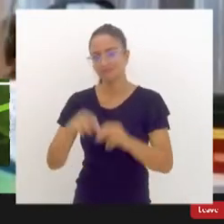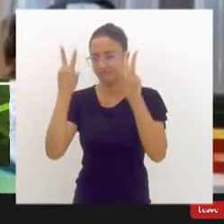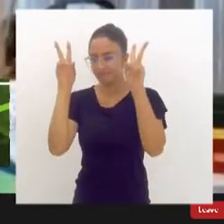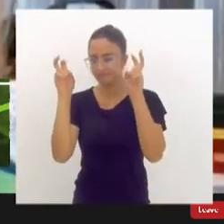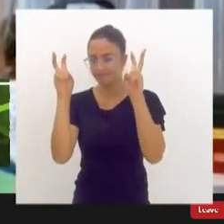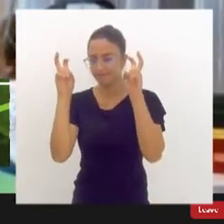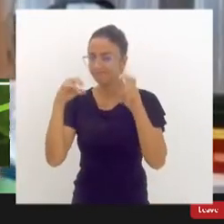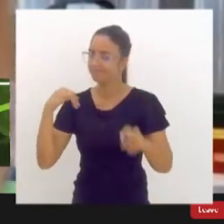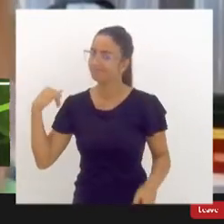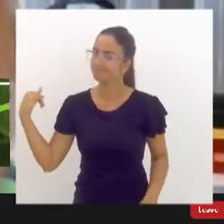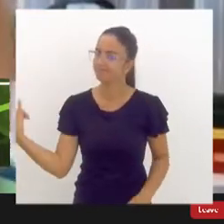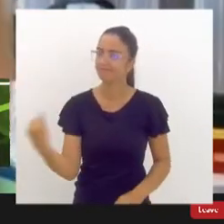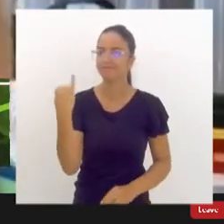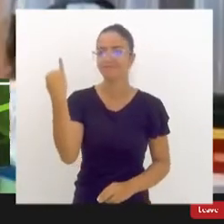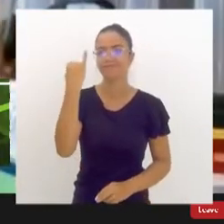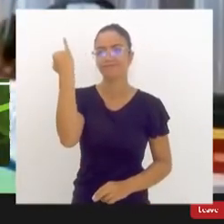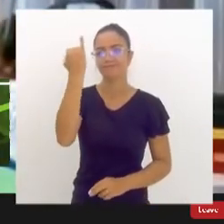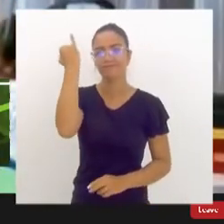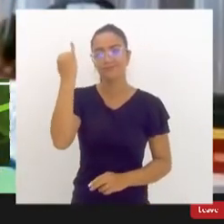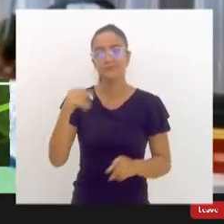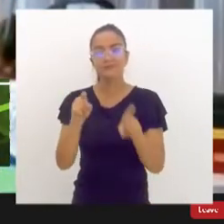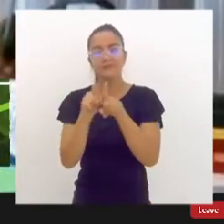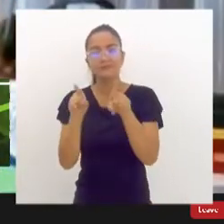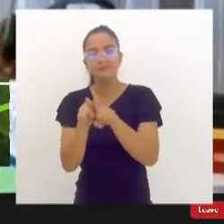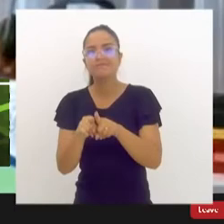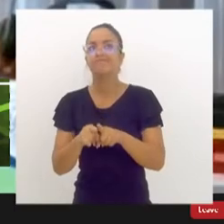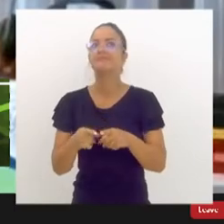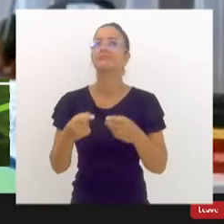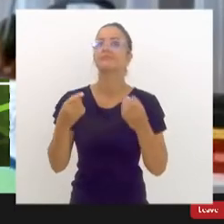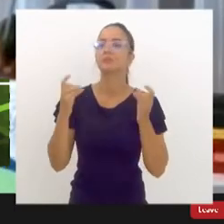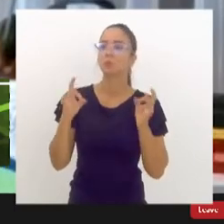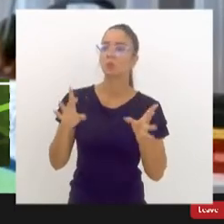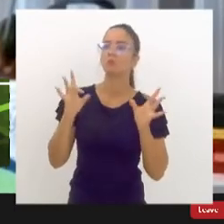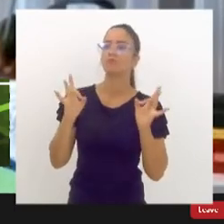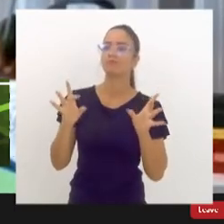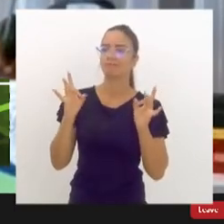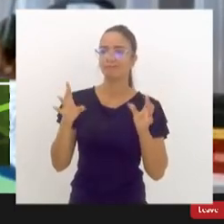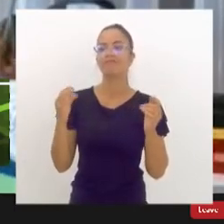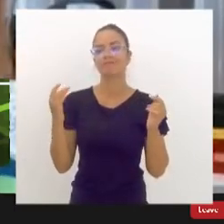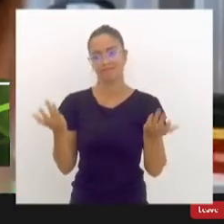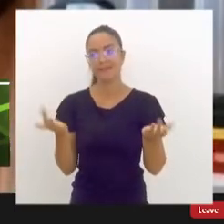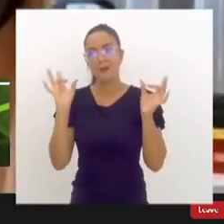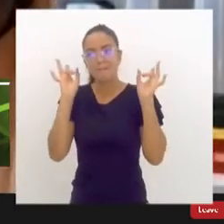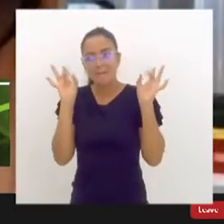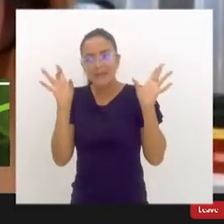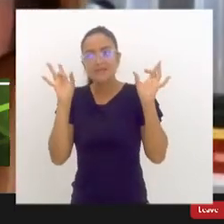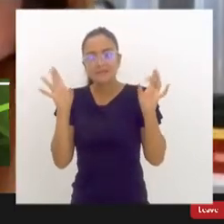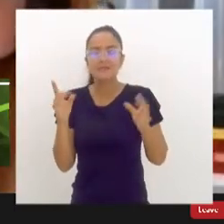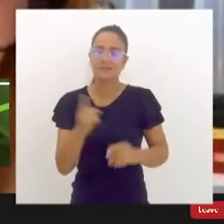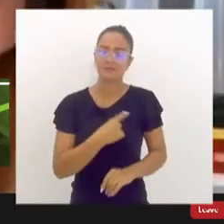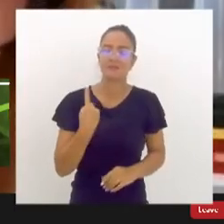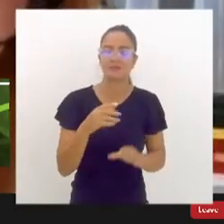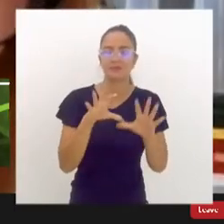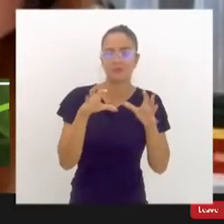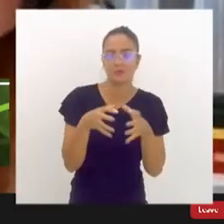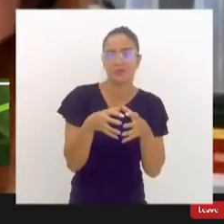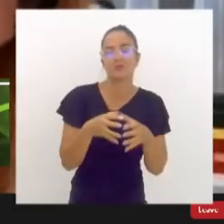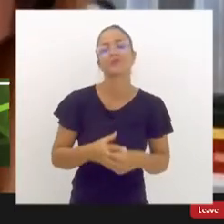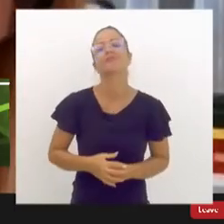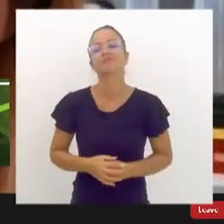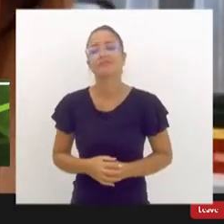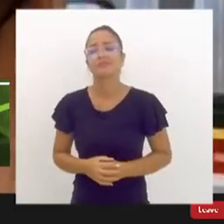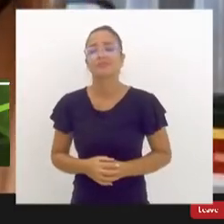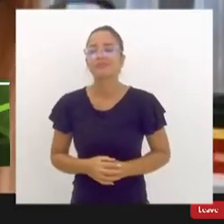nenhuma, muito importante e muito caro para a nossa comissão, né? Nós